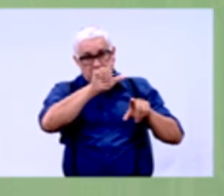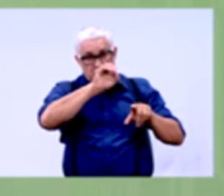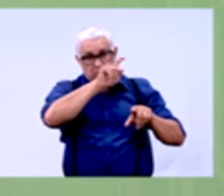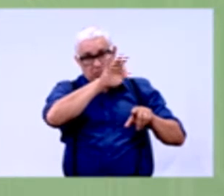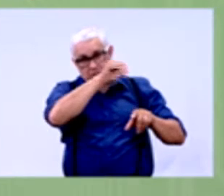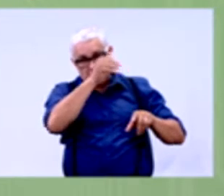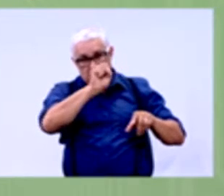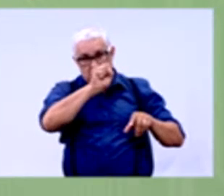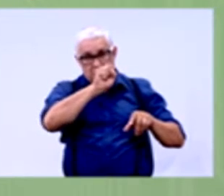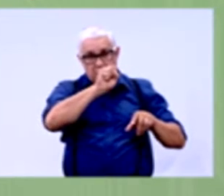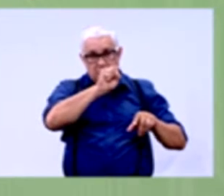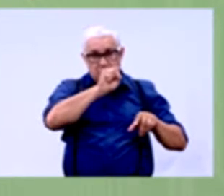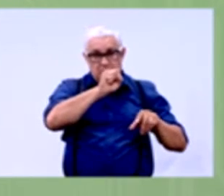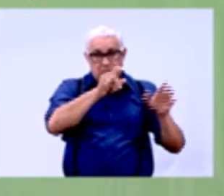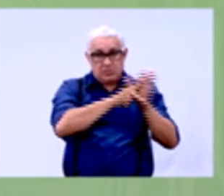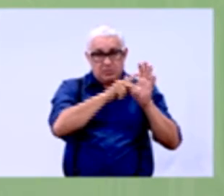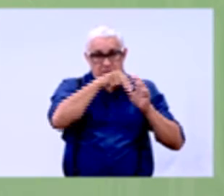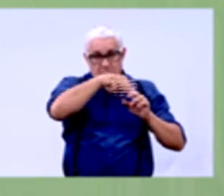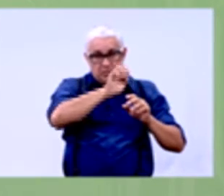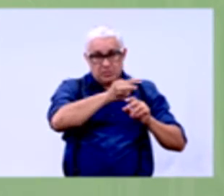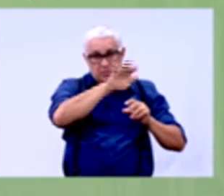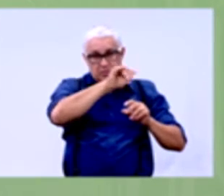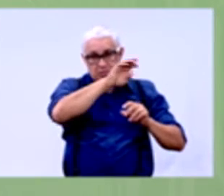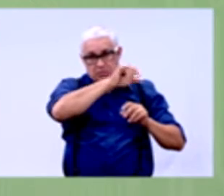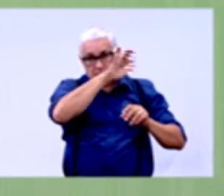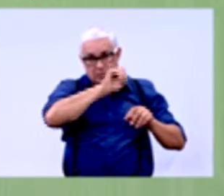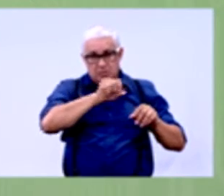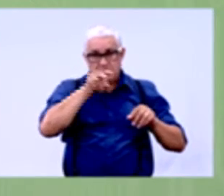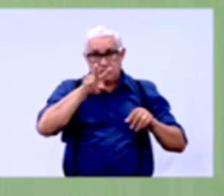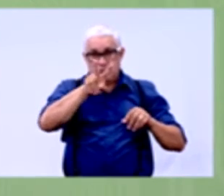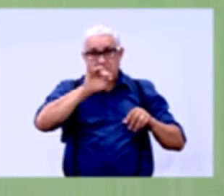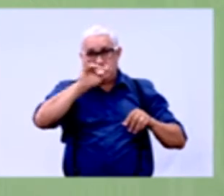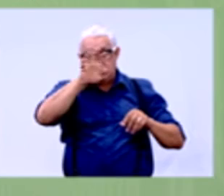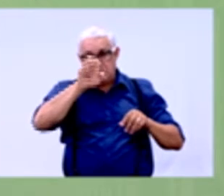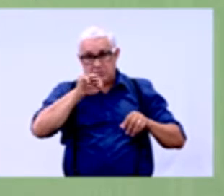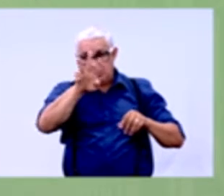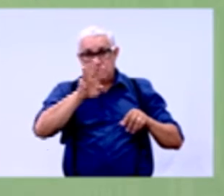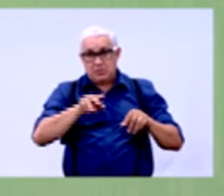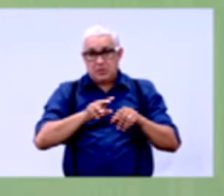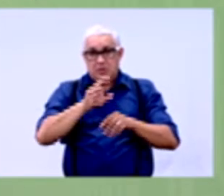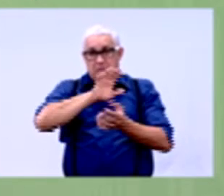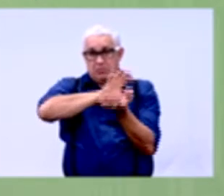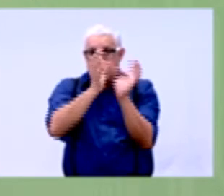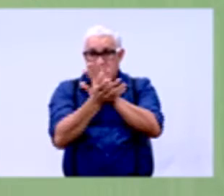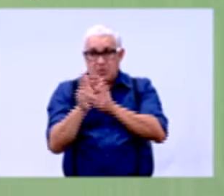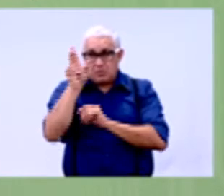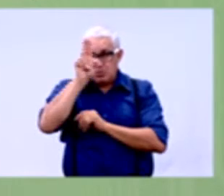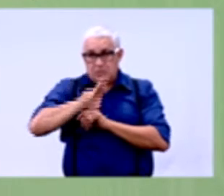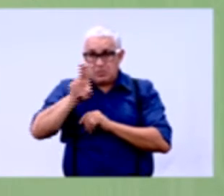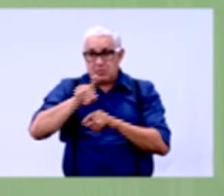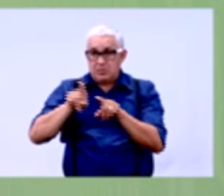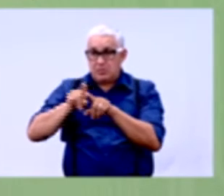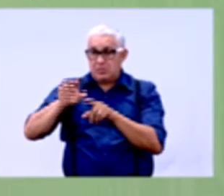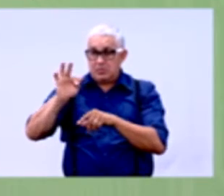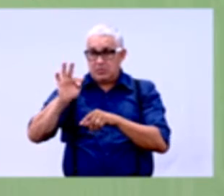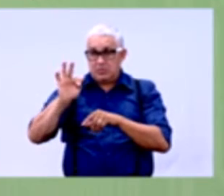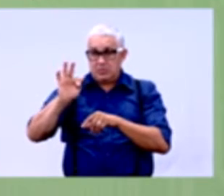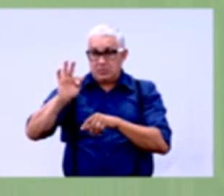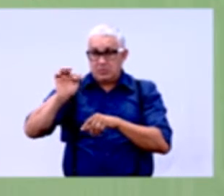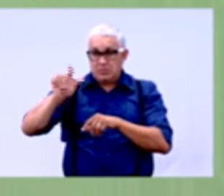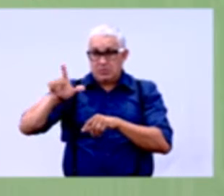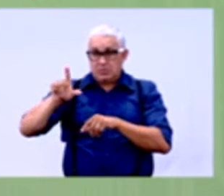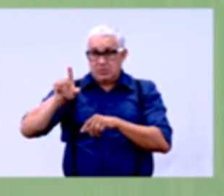negócios, a camada view, que vai ser a interface com o usuário, e o fluxo da aplicação, que vai